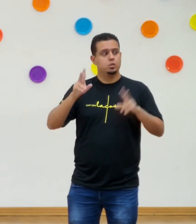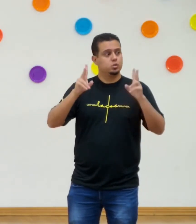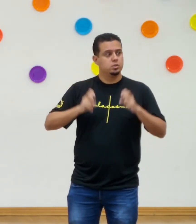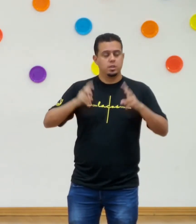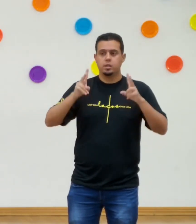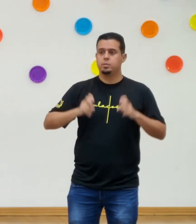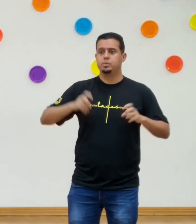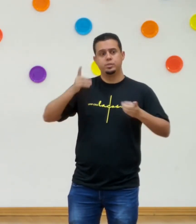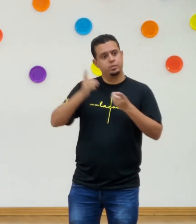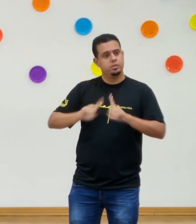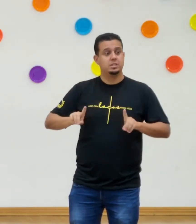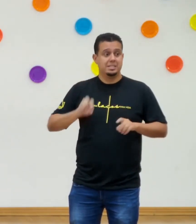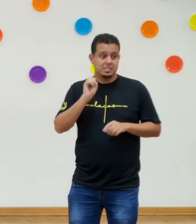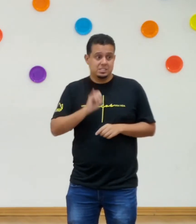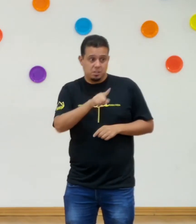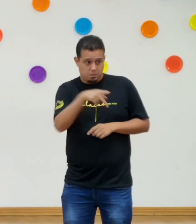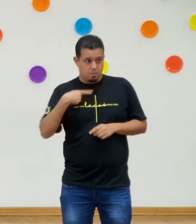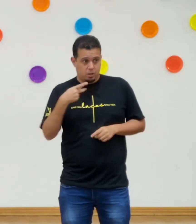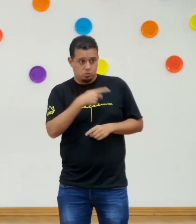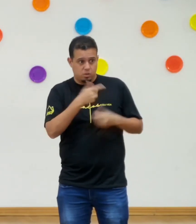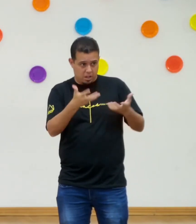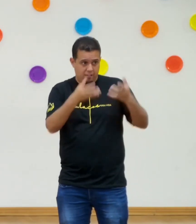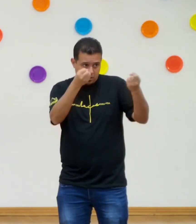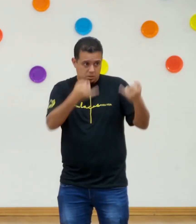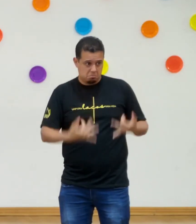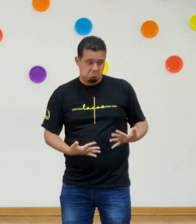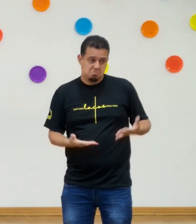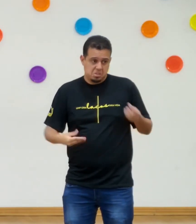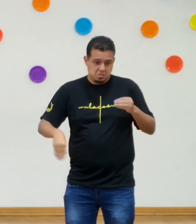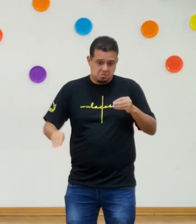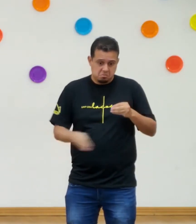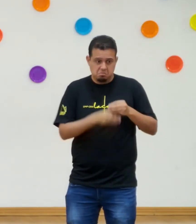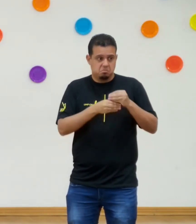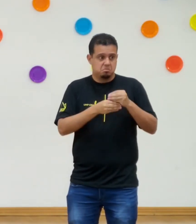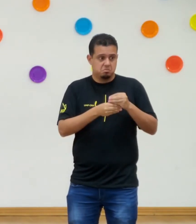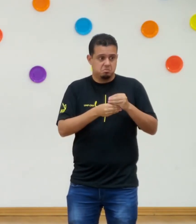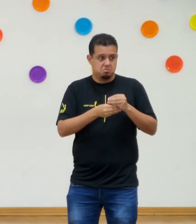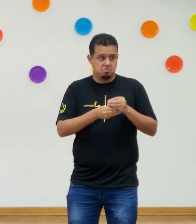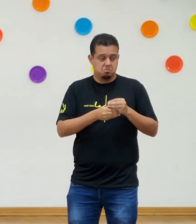falar algo, compartilhar, adicionar alguma coisa, por favor.